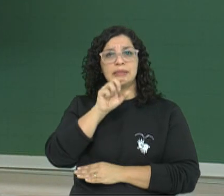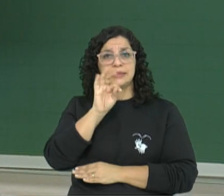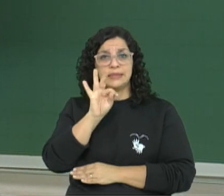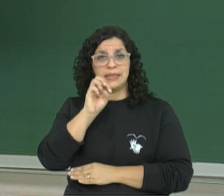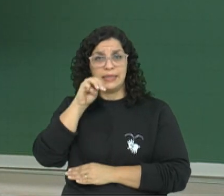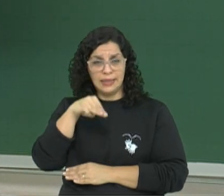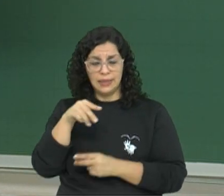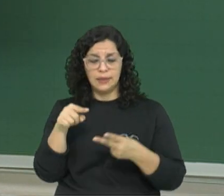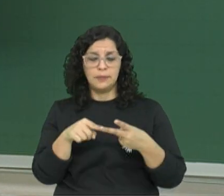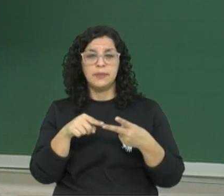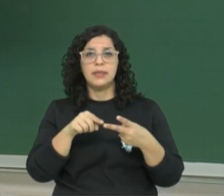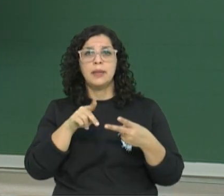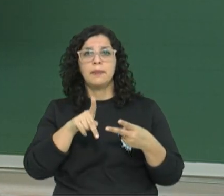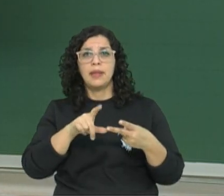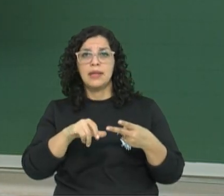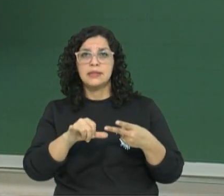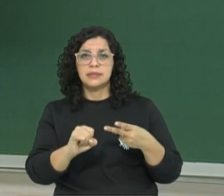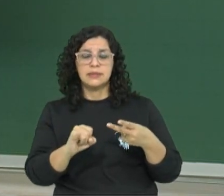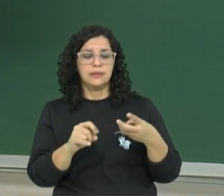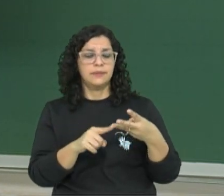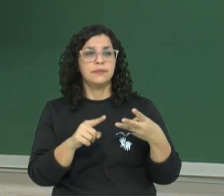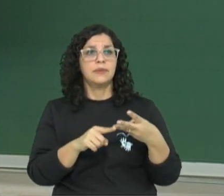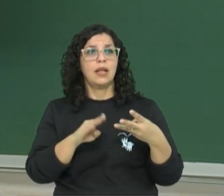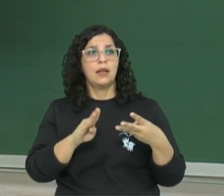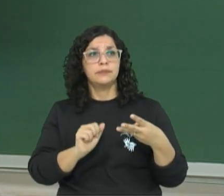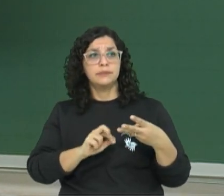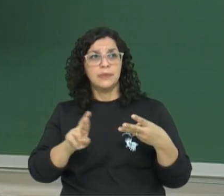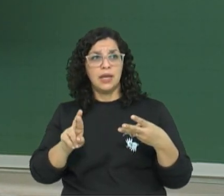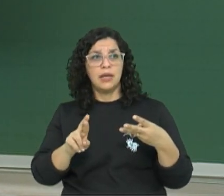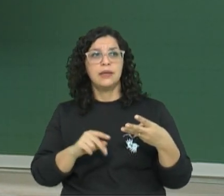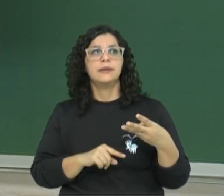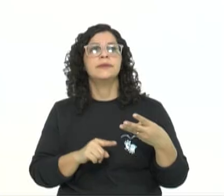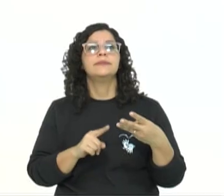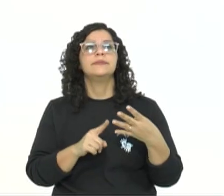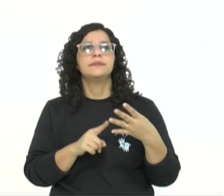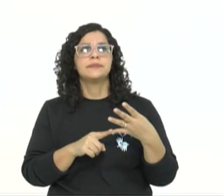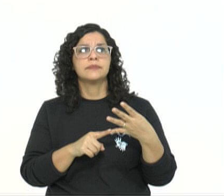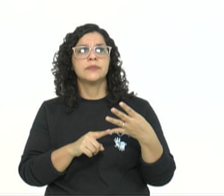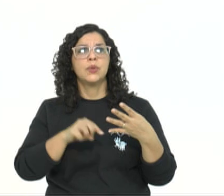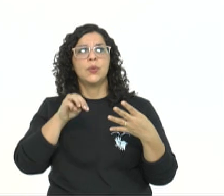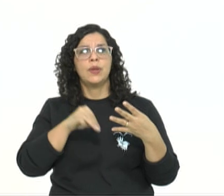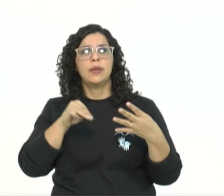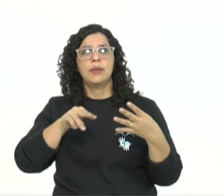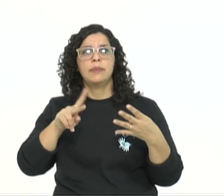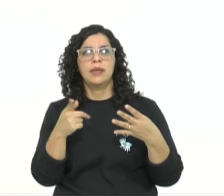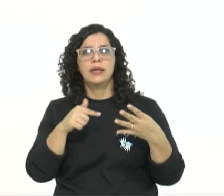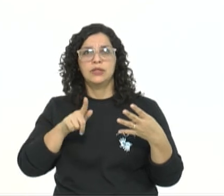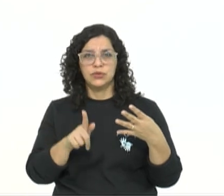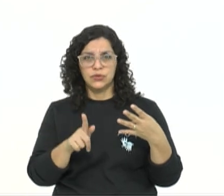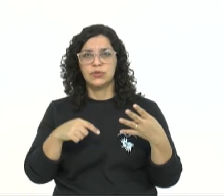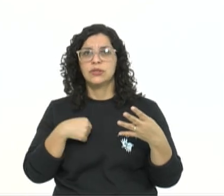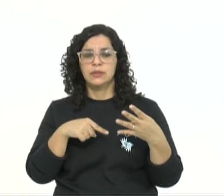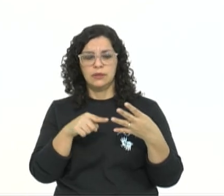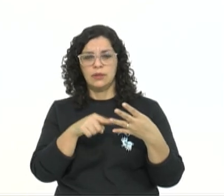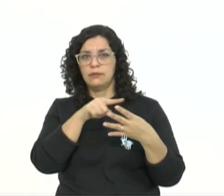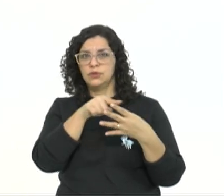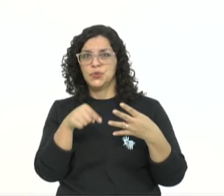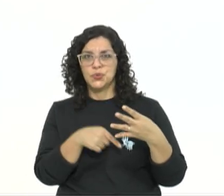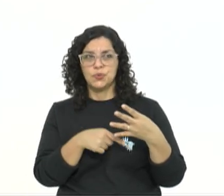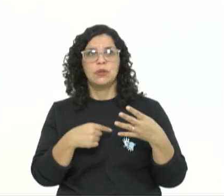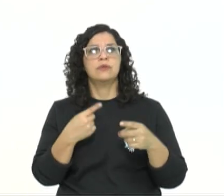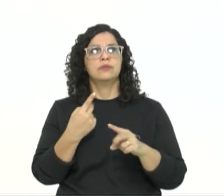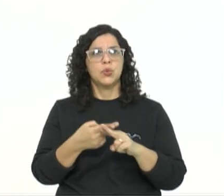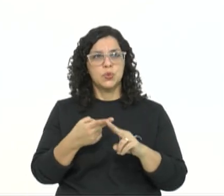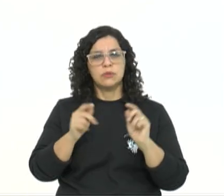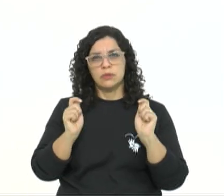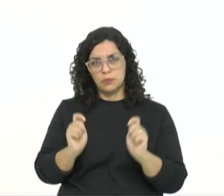atmosfera, o famoso PSI, certo? Que é libras por polegada, o bar e os centímetros de mercúrio e o